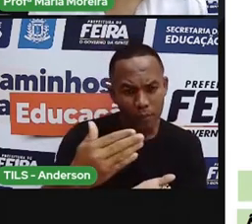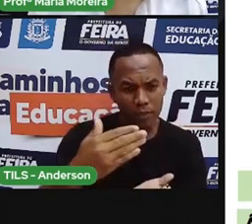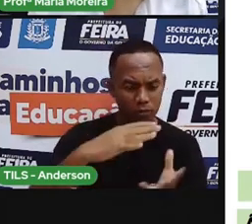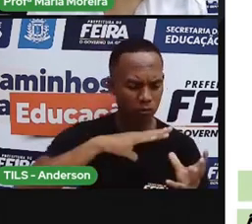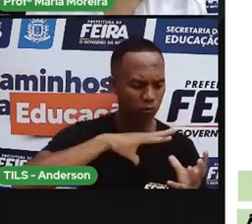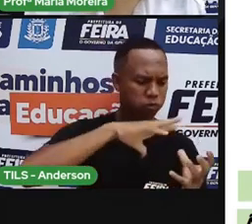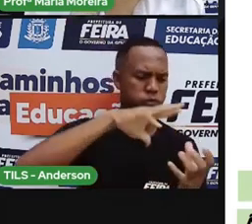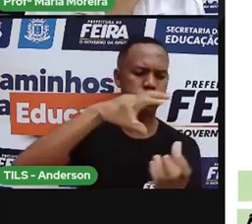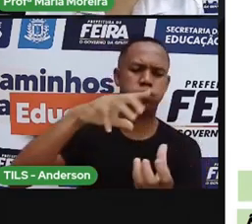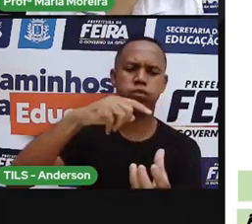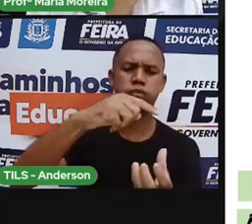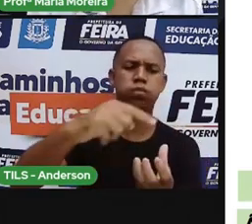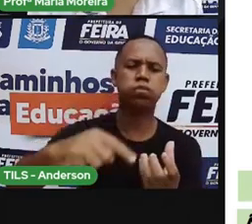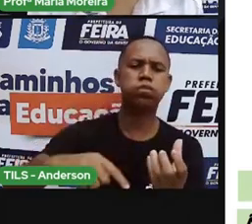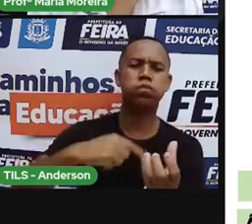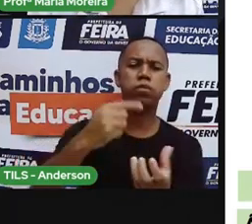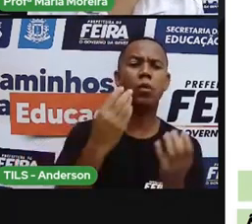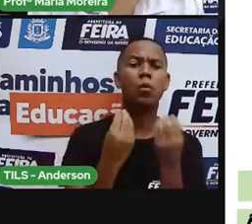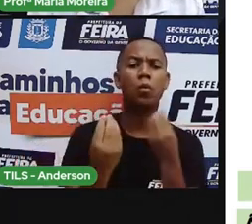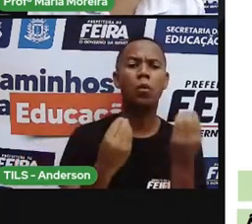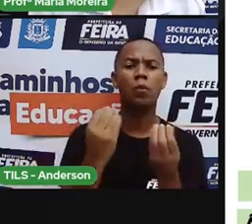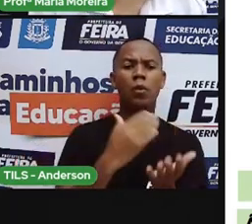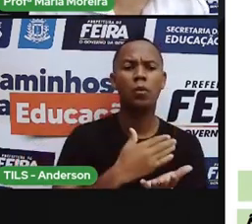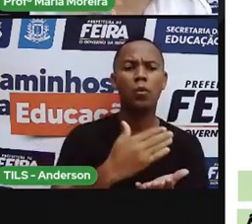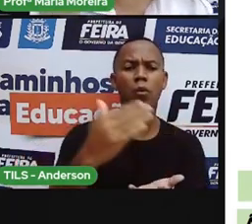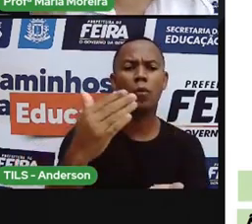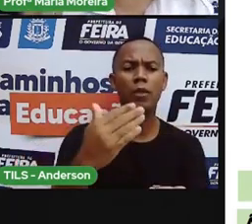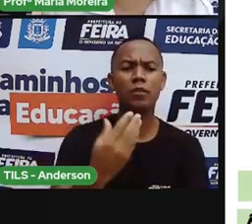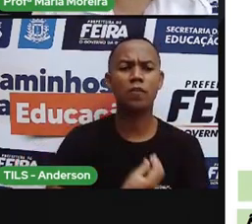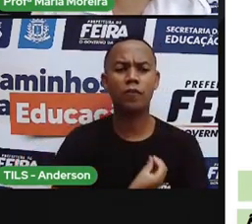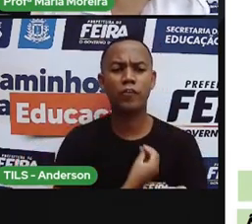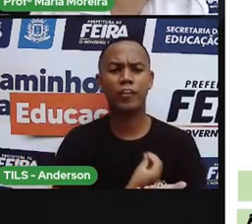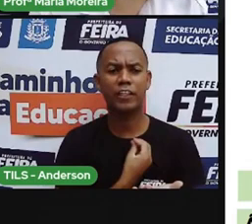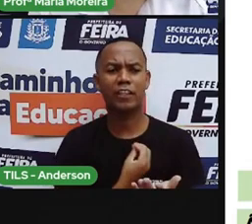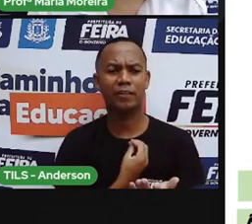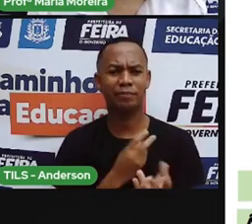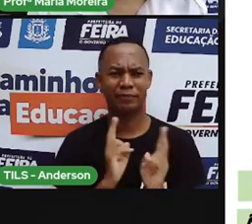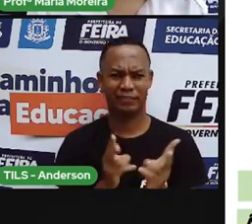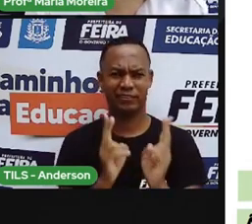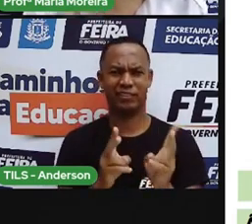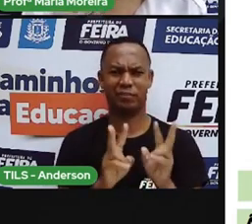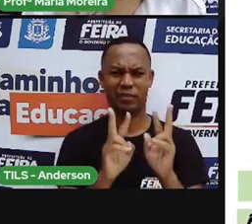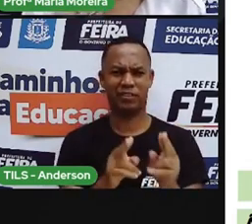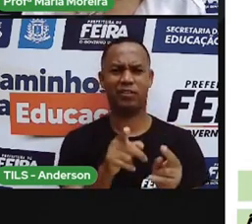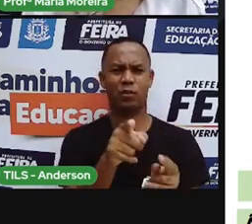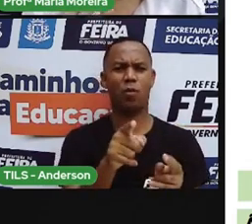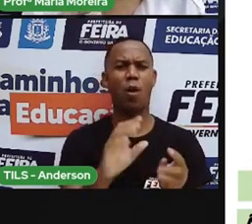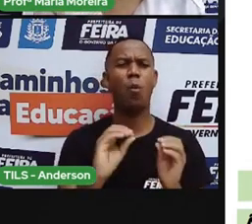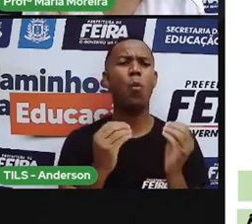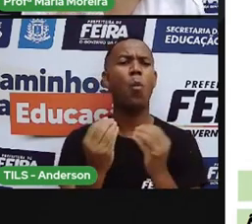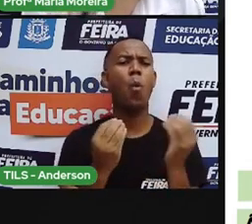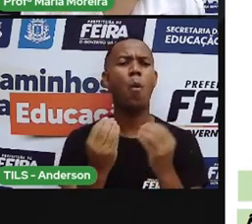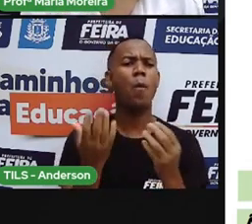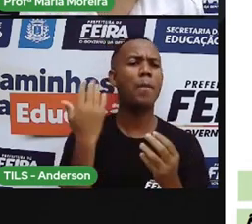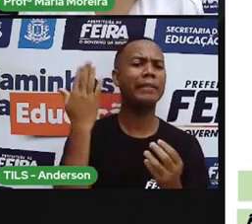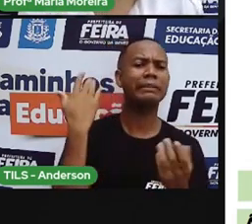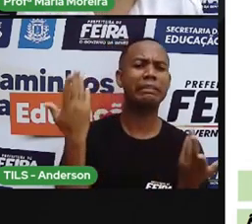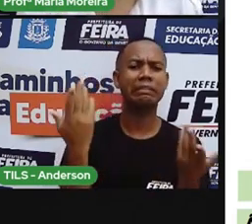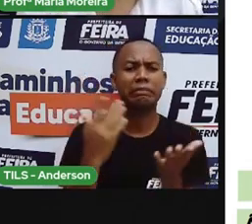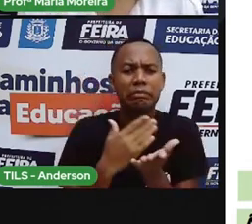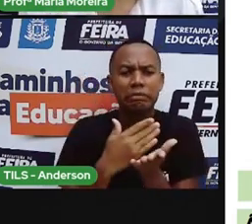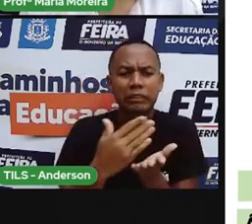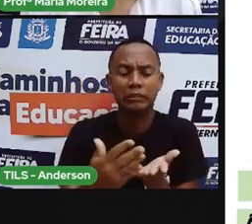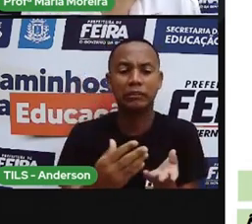surgiu? Né? Vocês conseguem imaginar? Será que sempre foi assim? O que será que aconteceu? Então, a prova agora vai